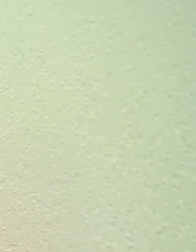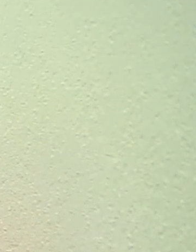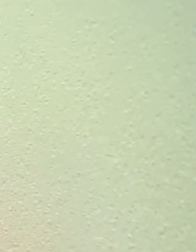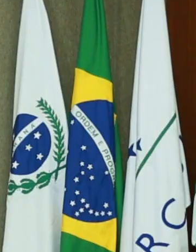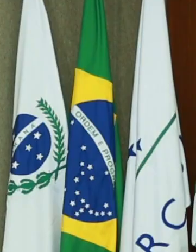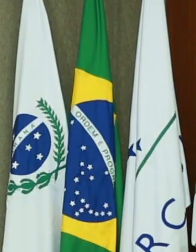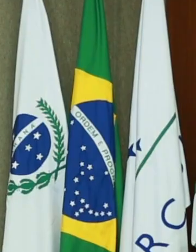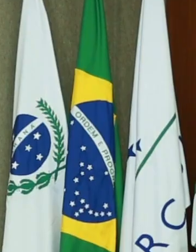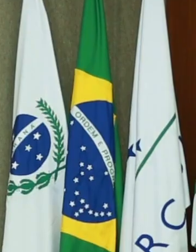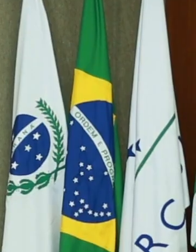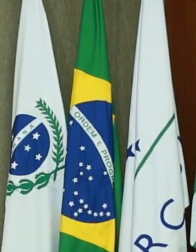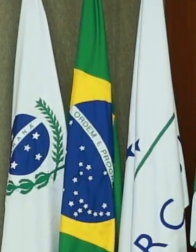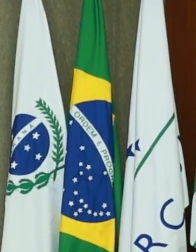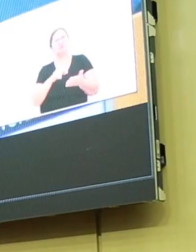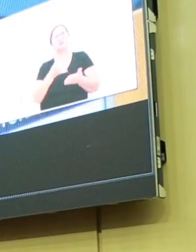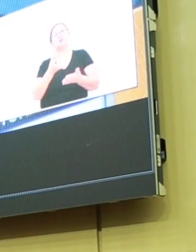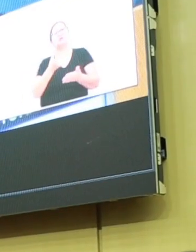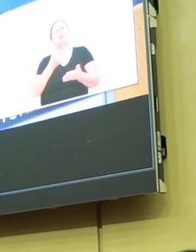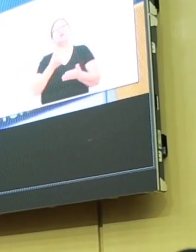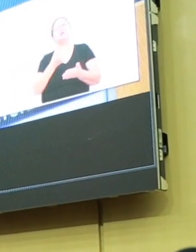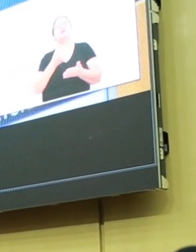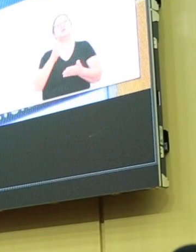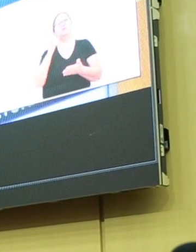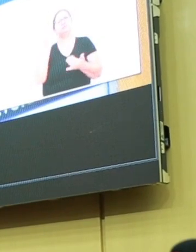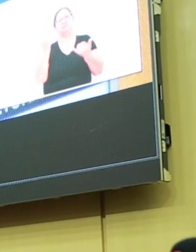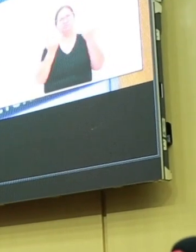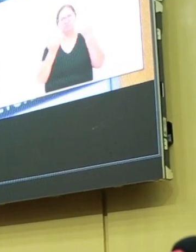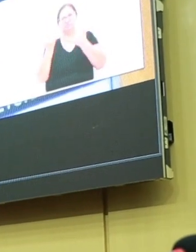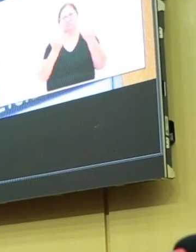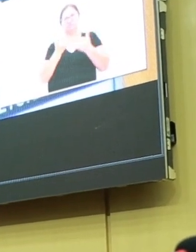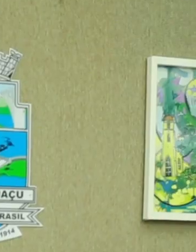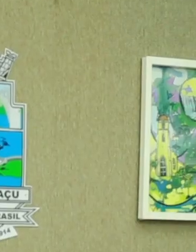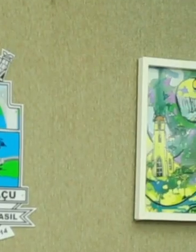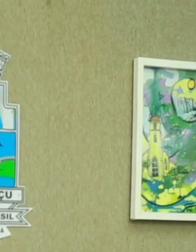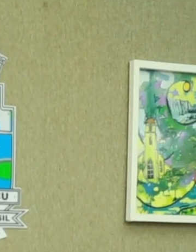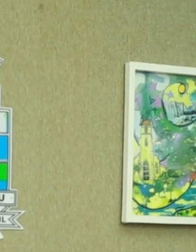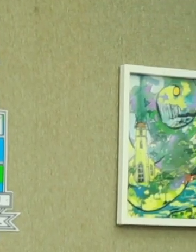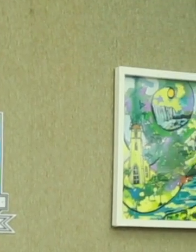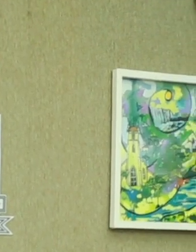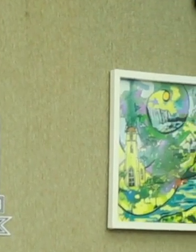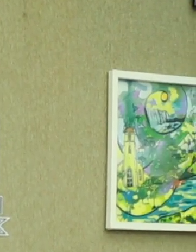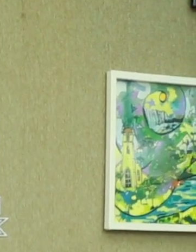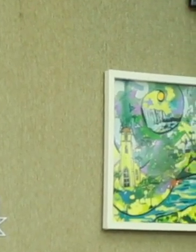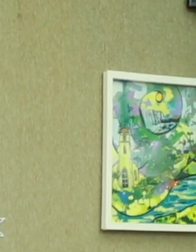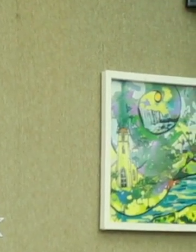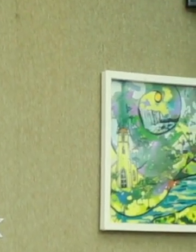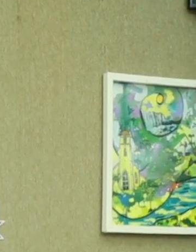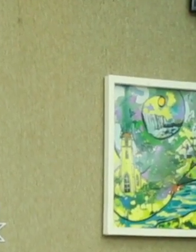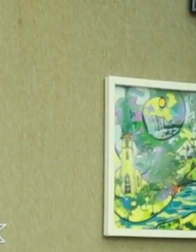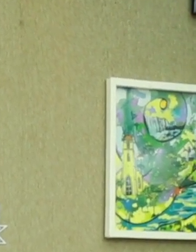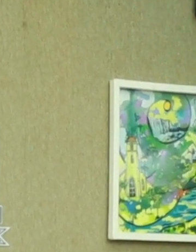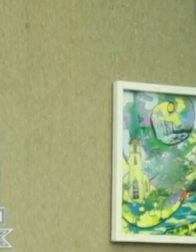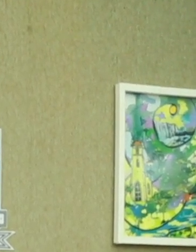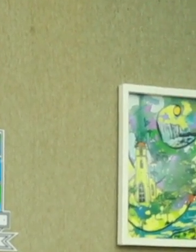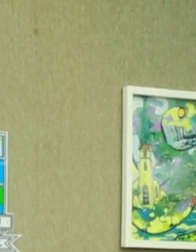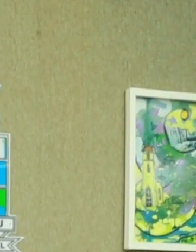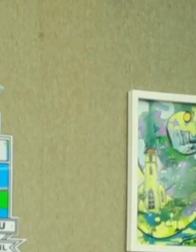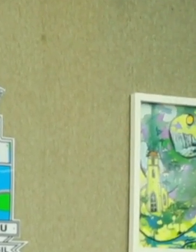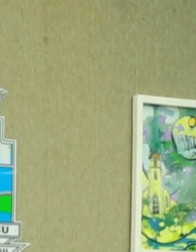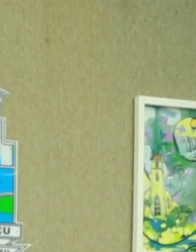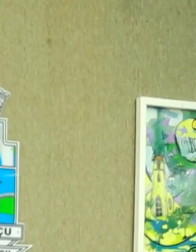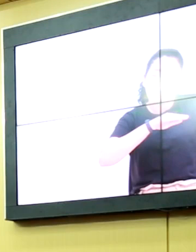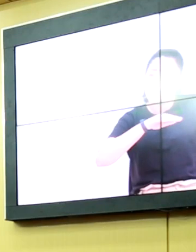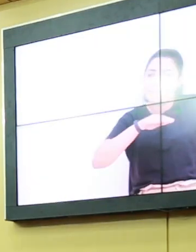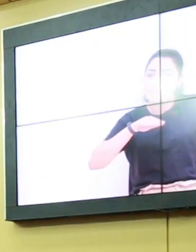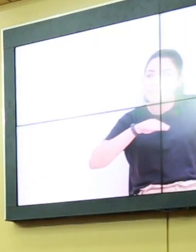eventos outro projeto de lei consolida prioridade idosos e pessoas com deficiência em programas de moradias